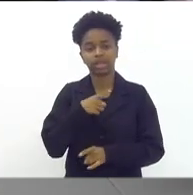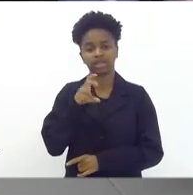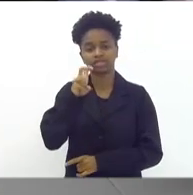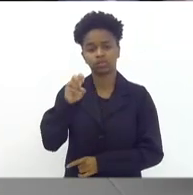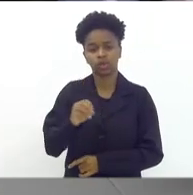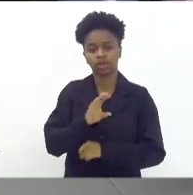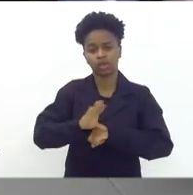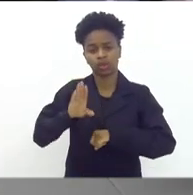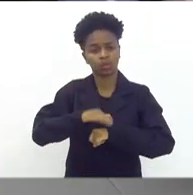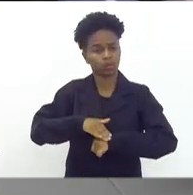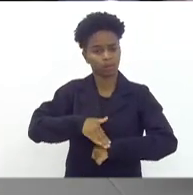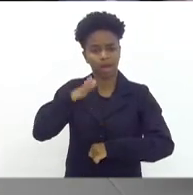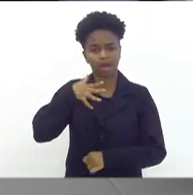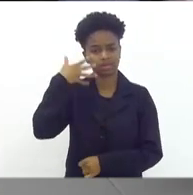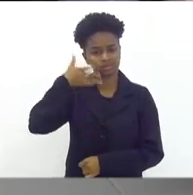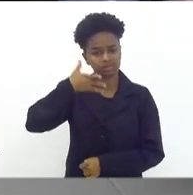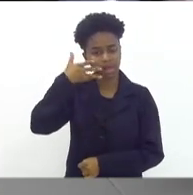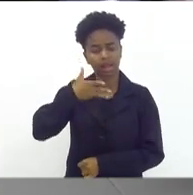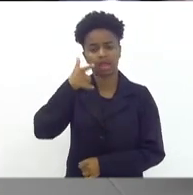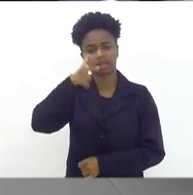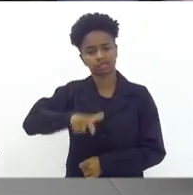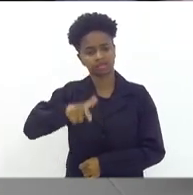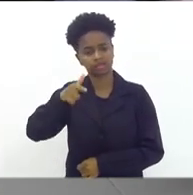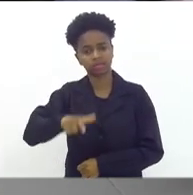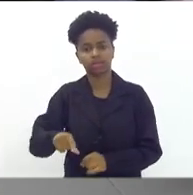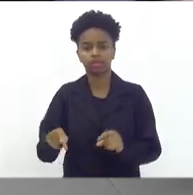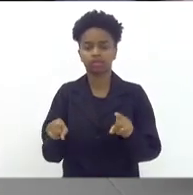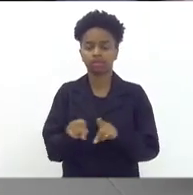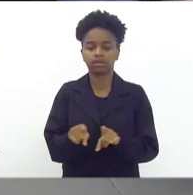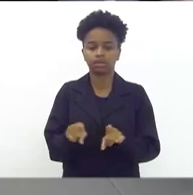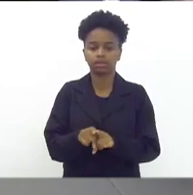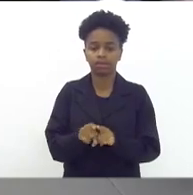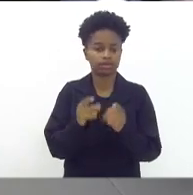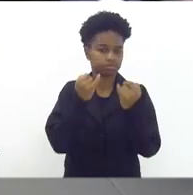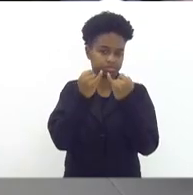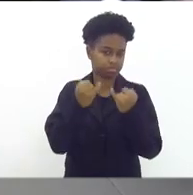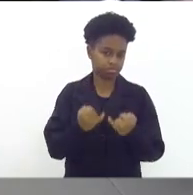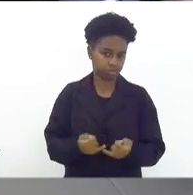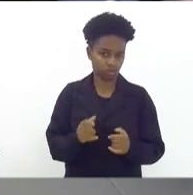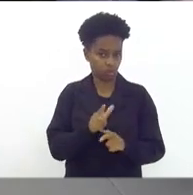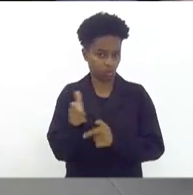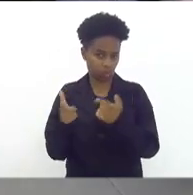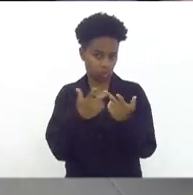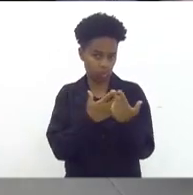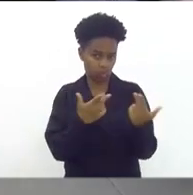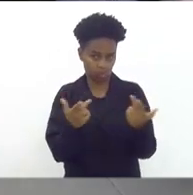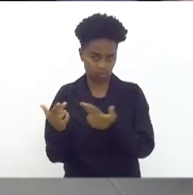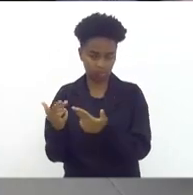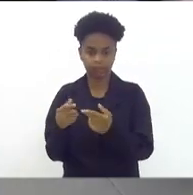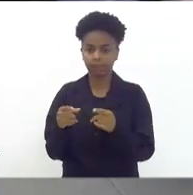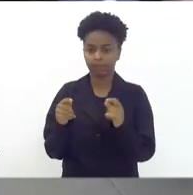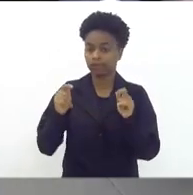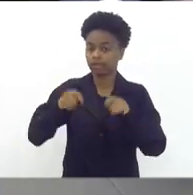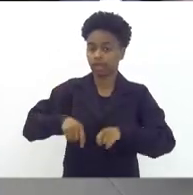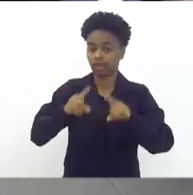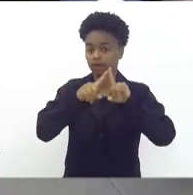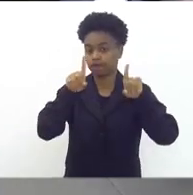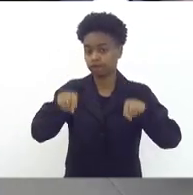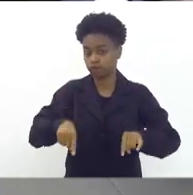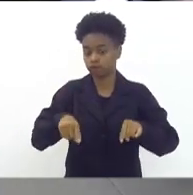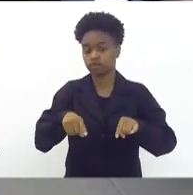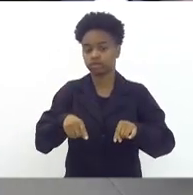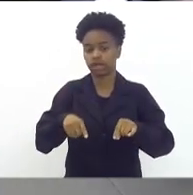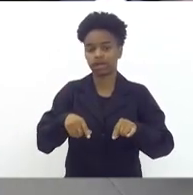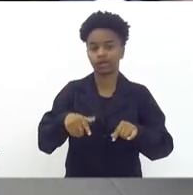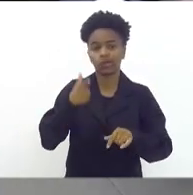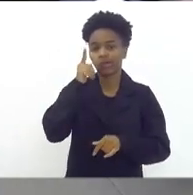cursos palestras e similares para que os os nossos servidores pudesse estar